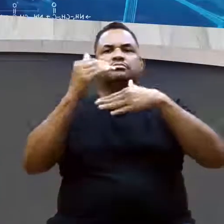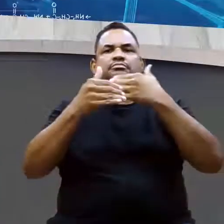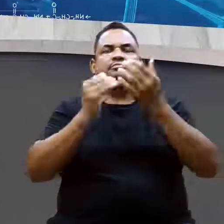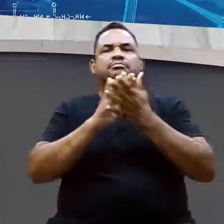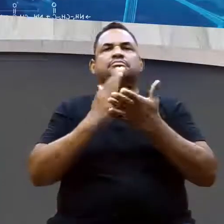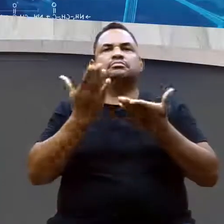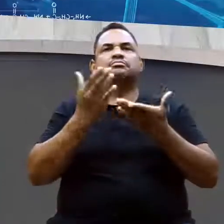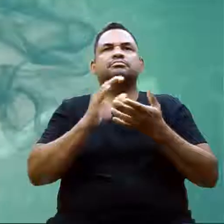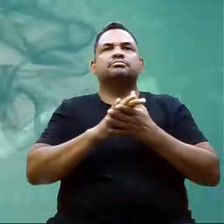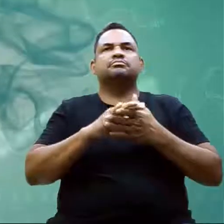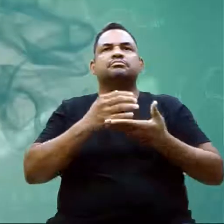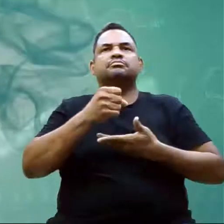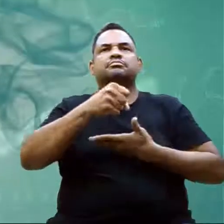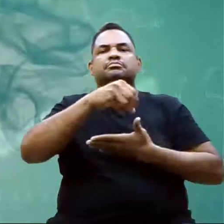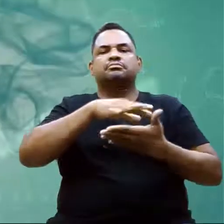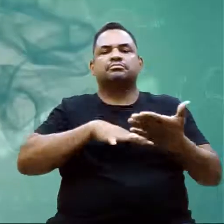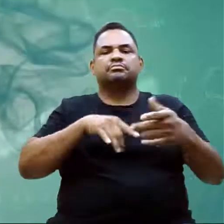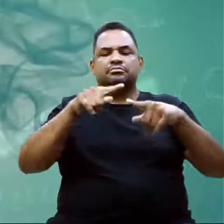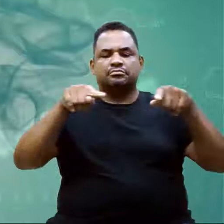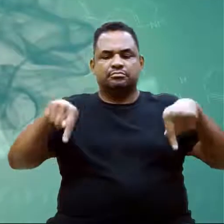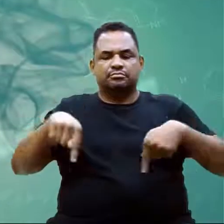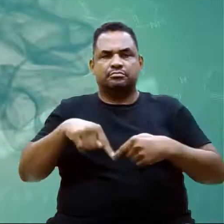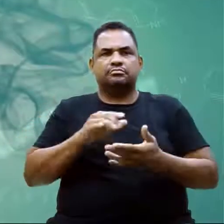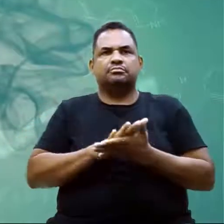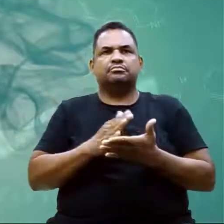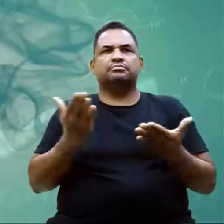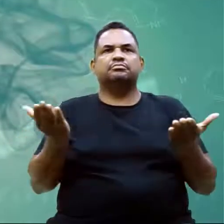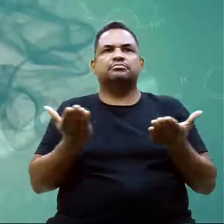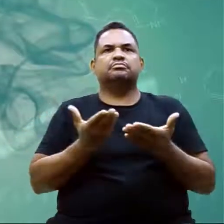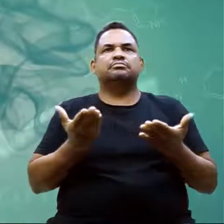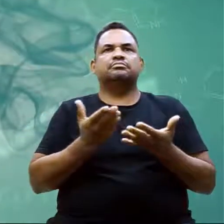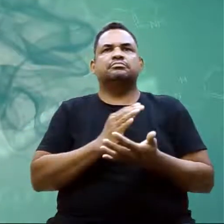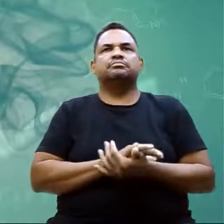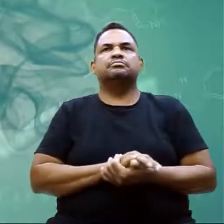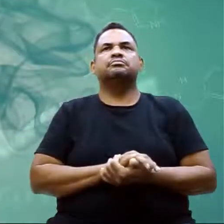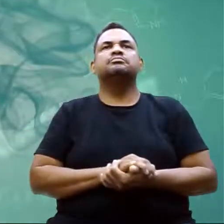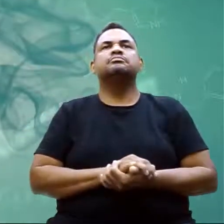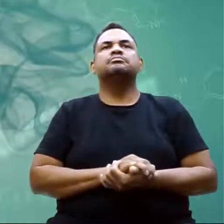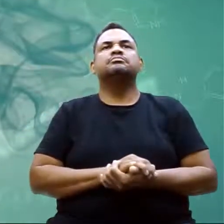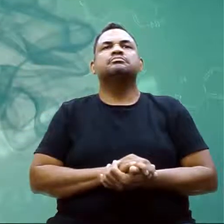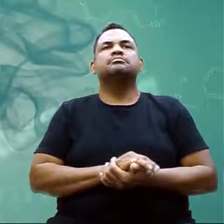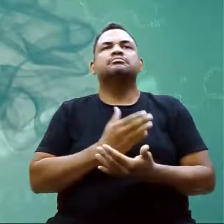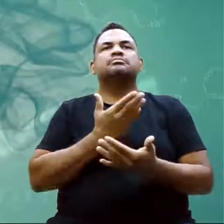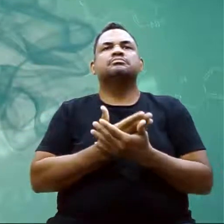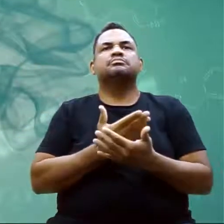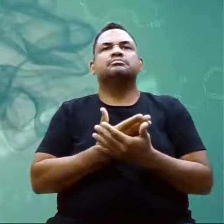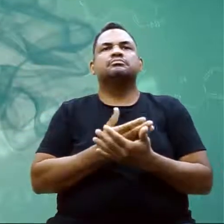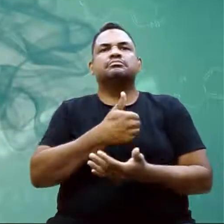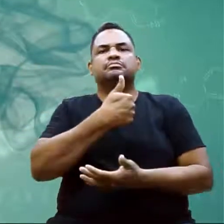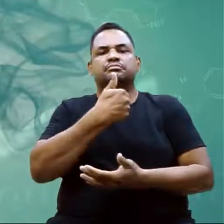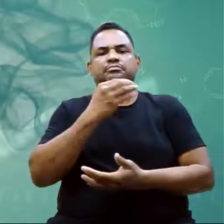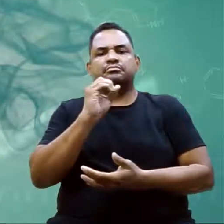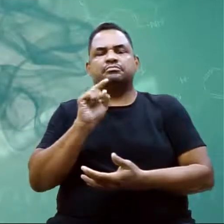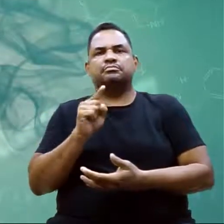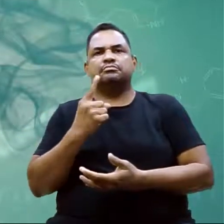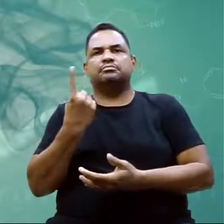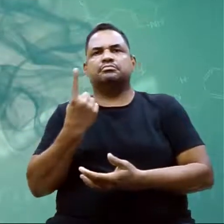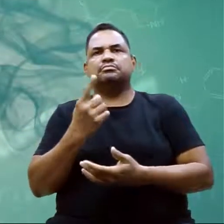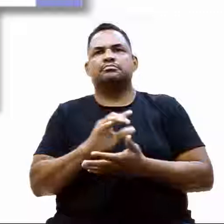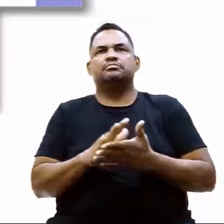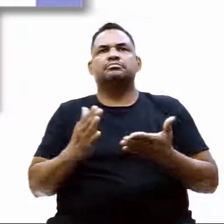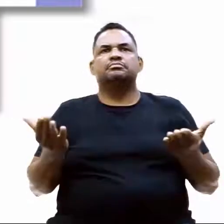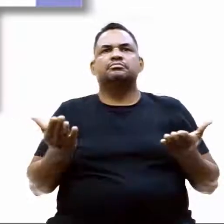Vamos nessa? Hoje nós teremos aqui a aula 10.1